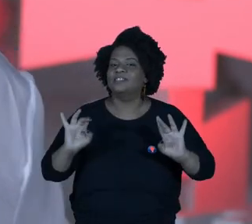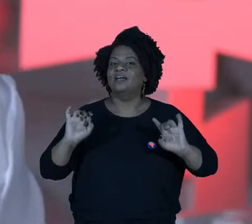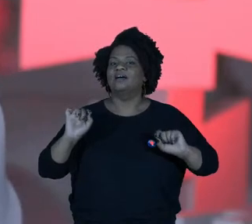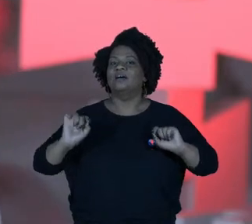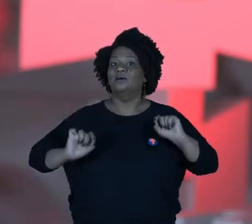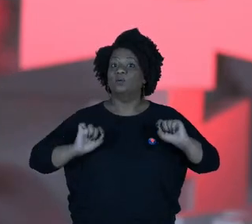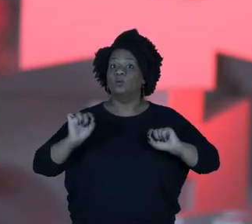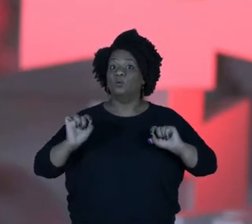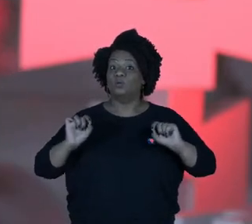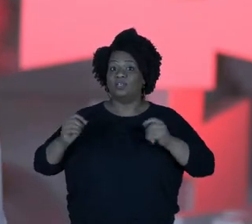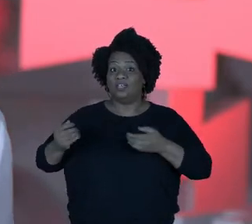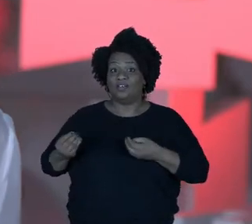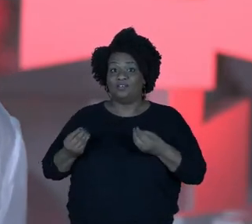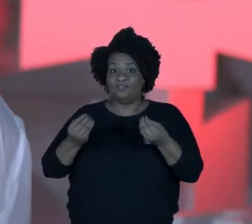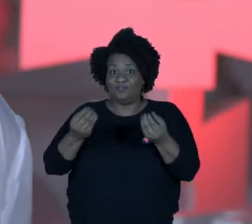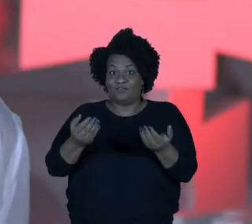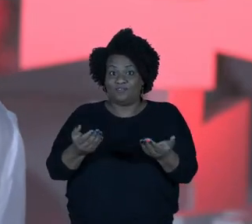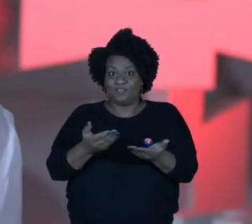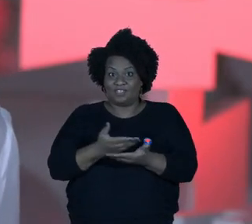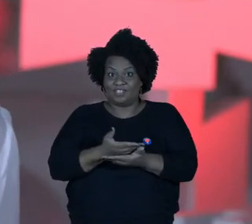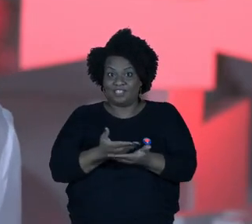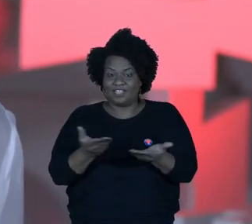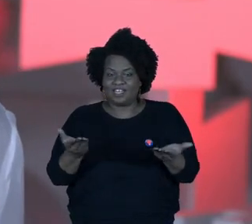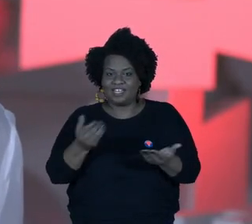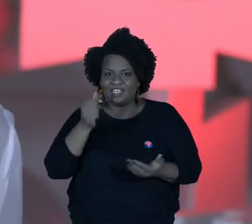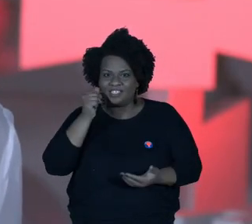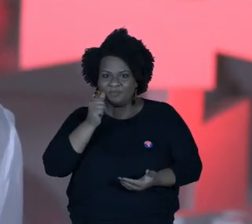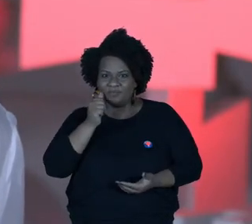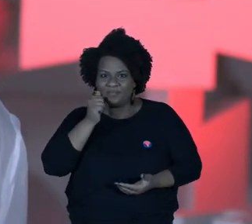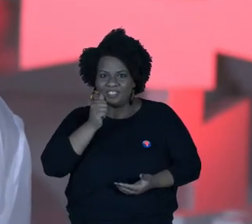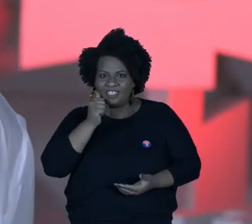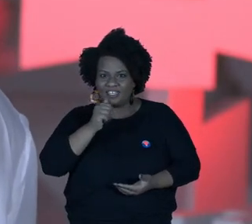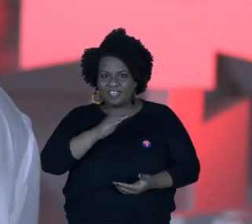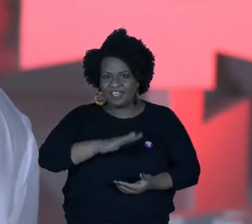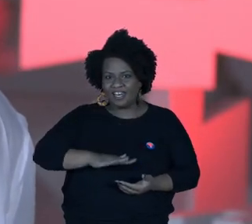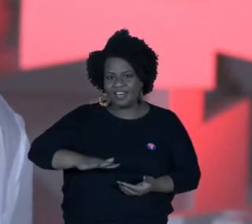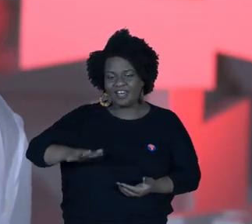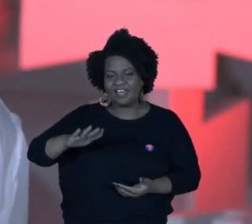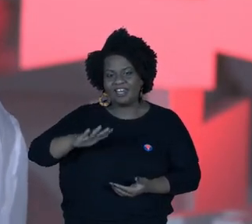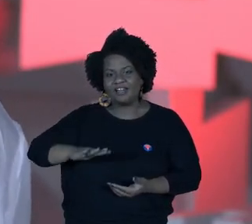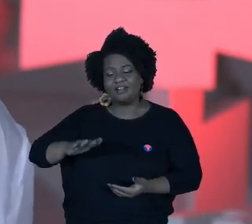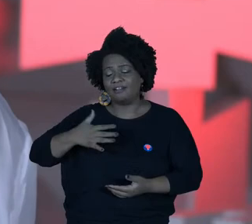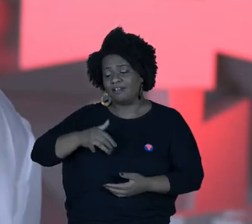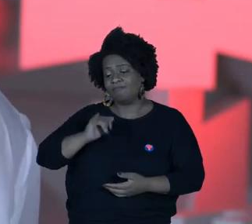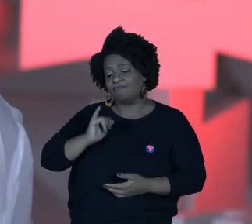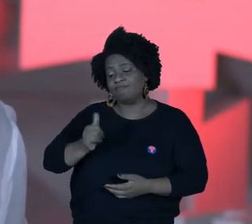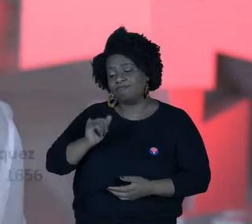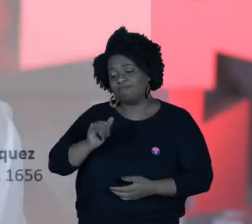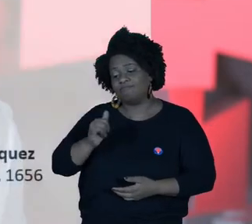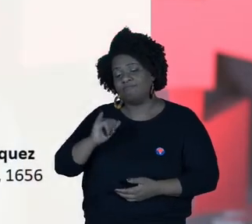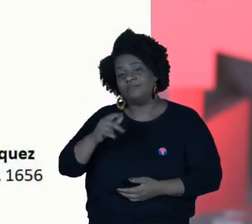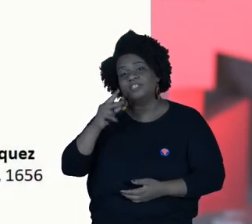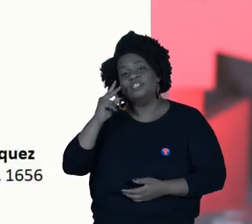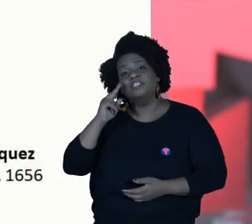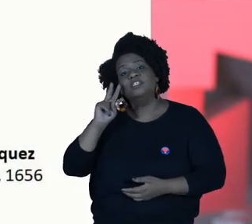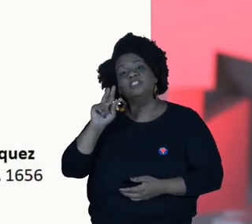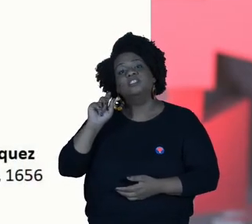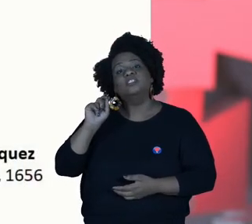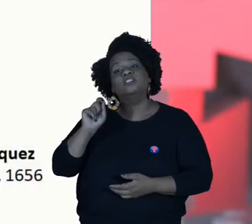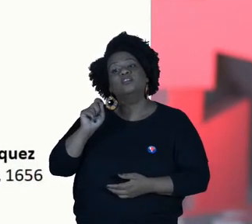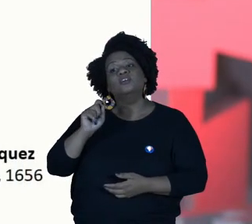eu trouxe aqui o quadro As Meninas, de Velázquez, que é um